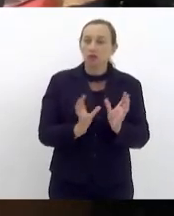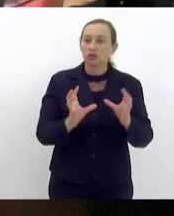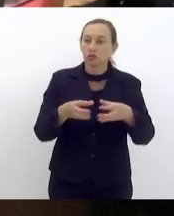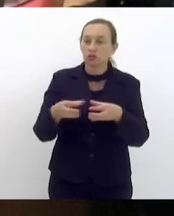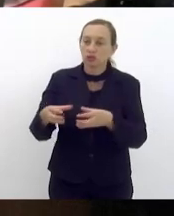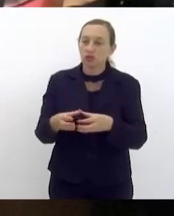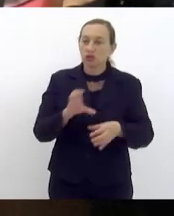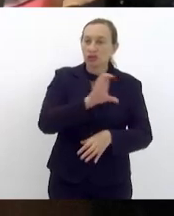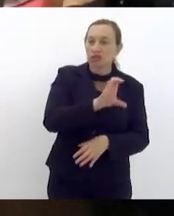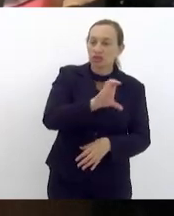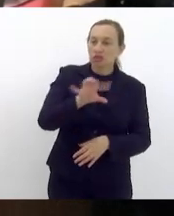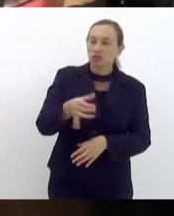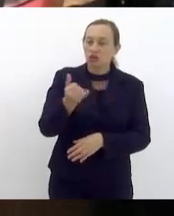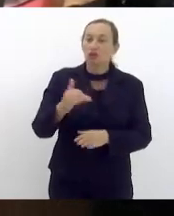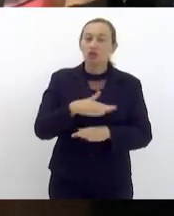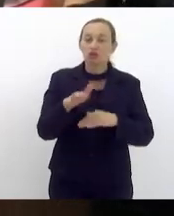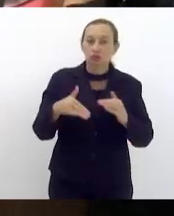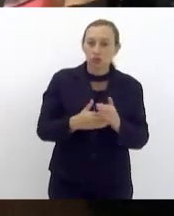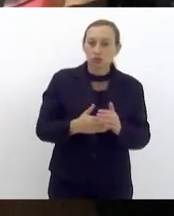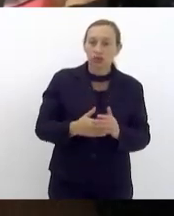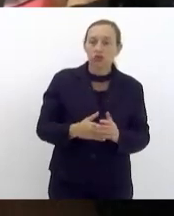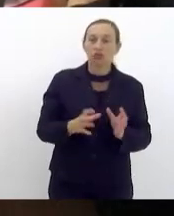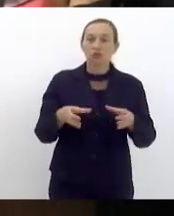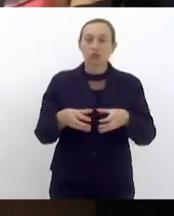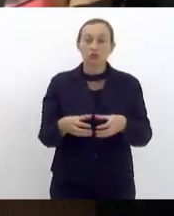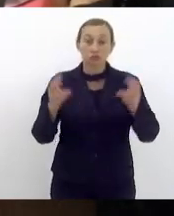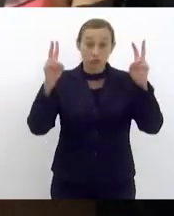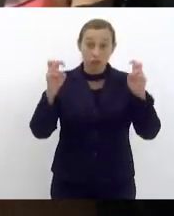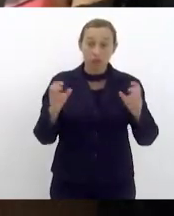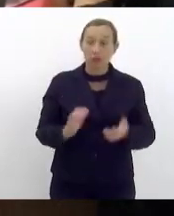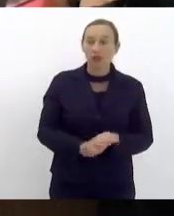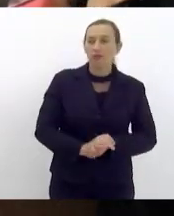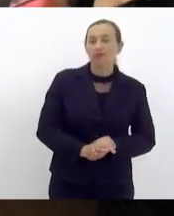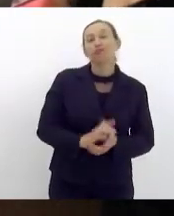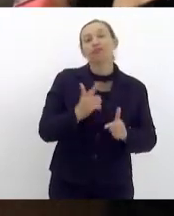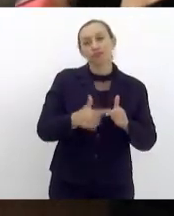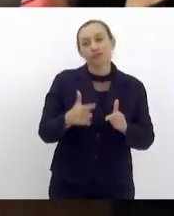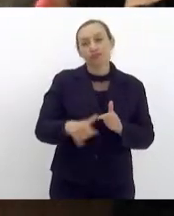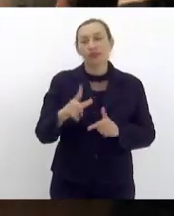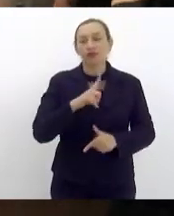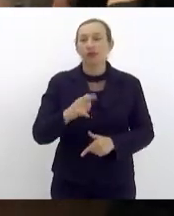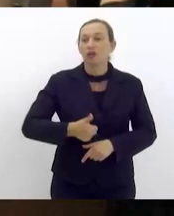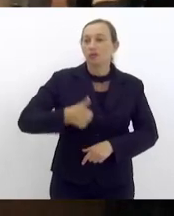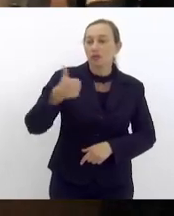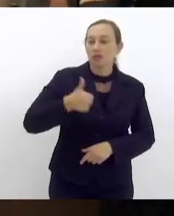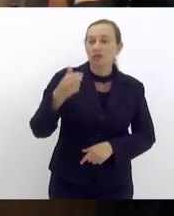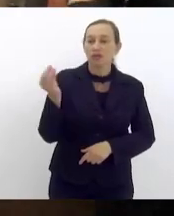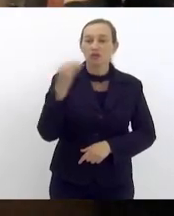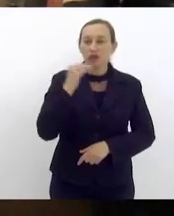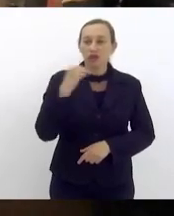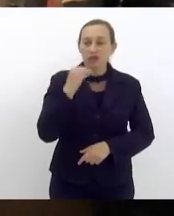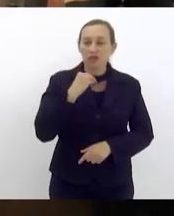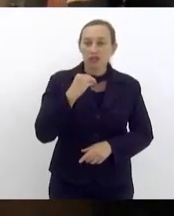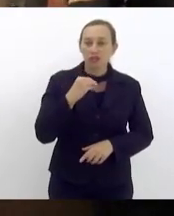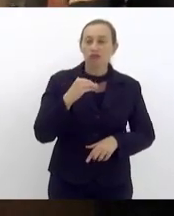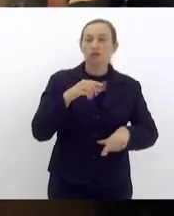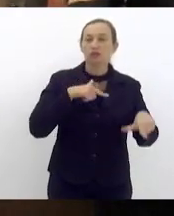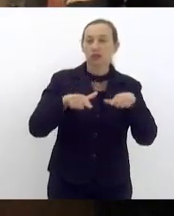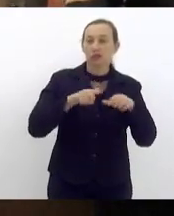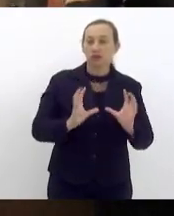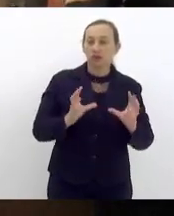a ccj por além das comissões temáticas isso gerava alguns problemas o primeiro deles é enfraquecer os trabalhos das comissões